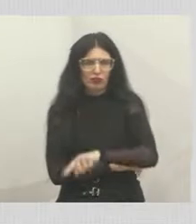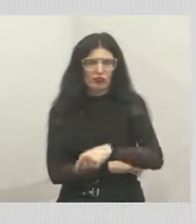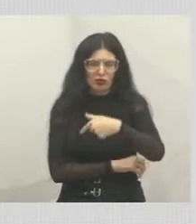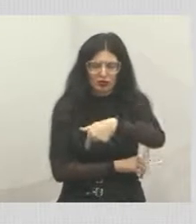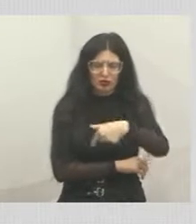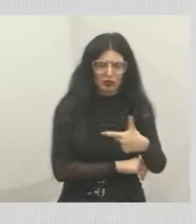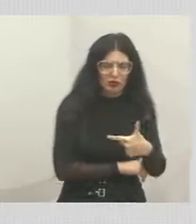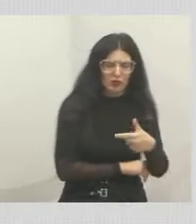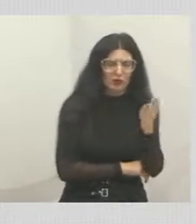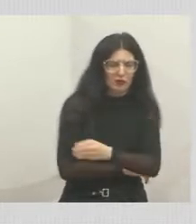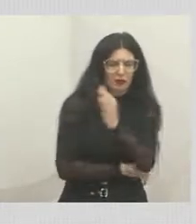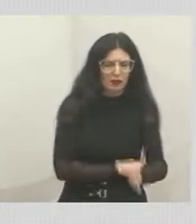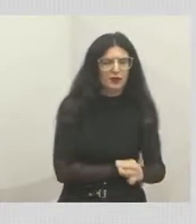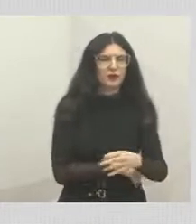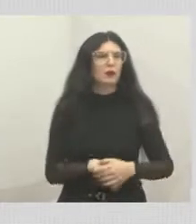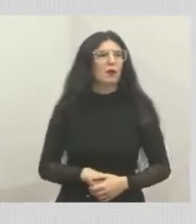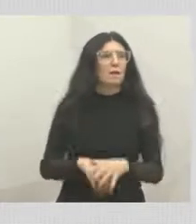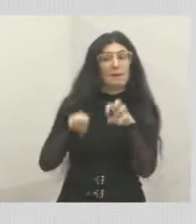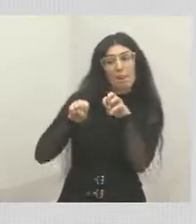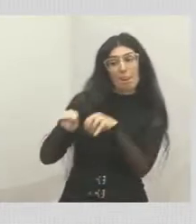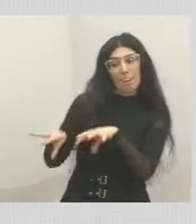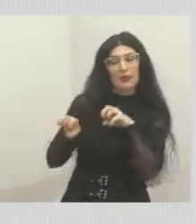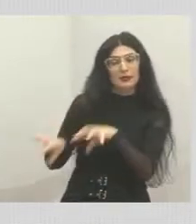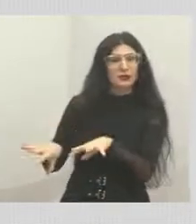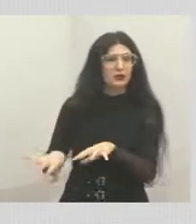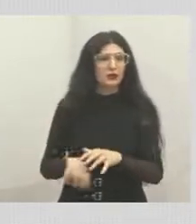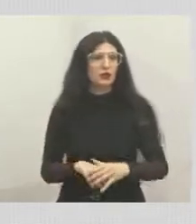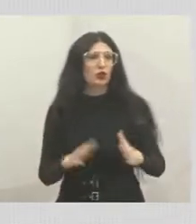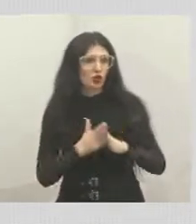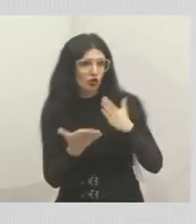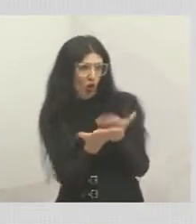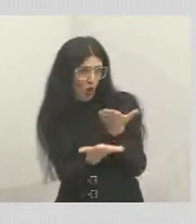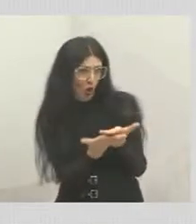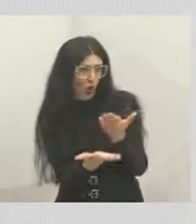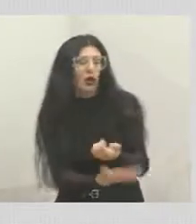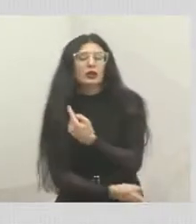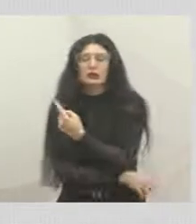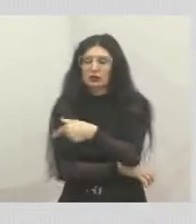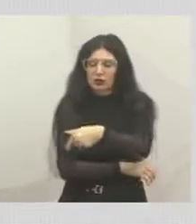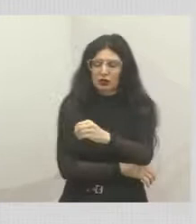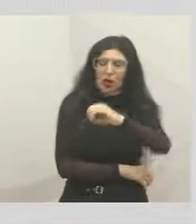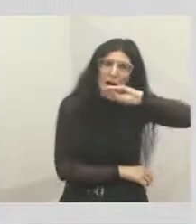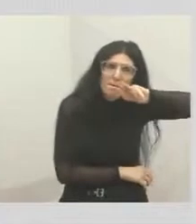67,72%. Educação, uma meta orçada de